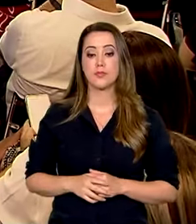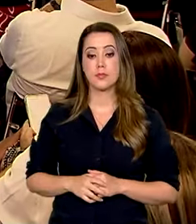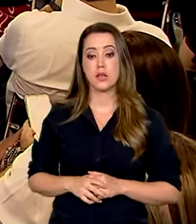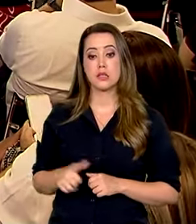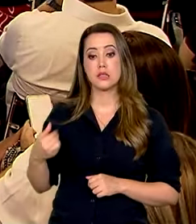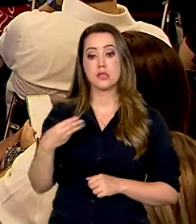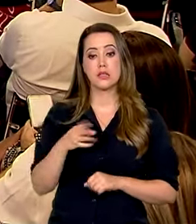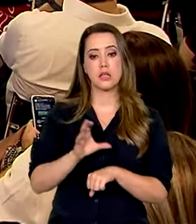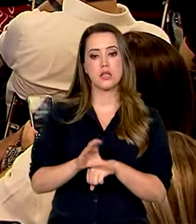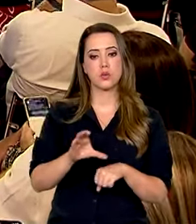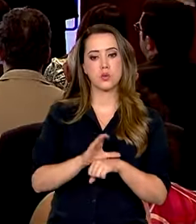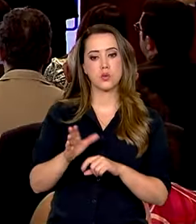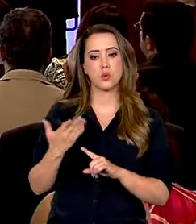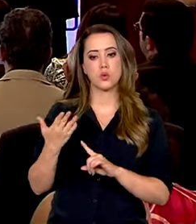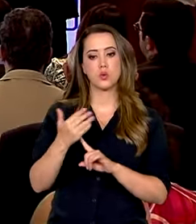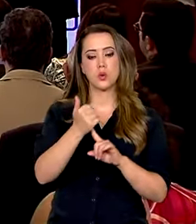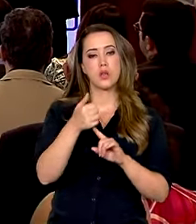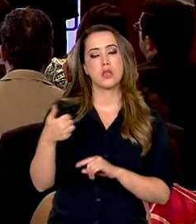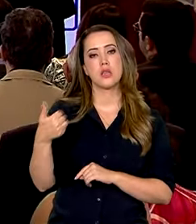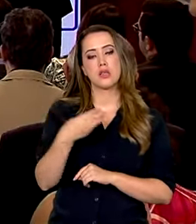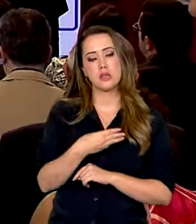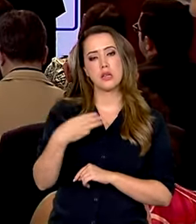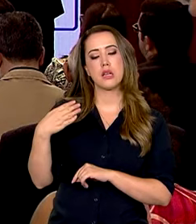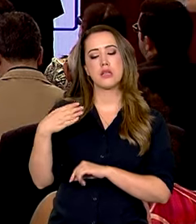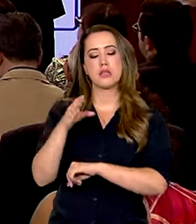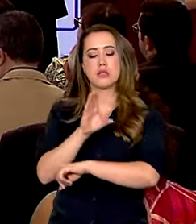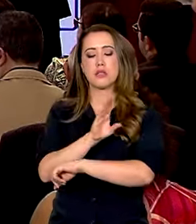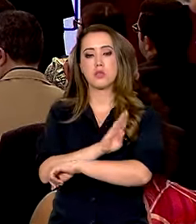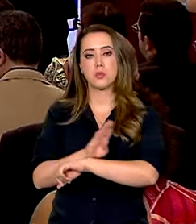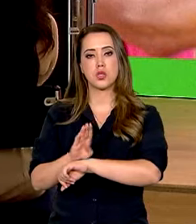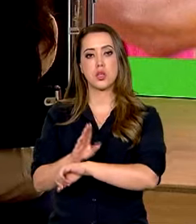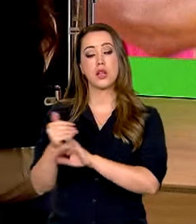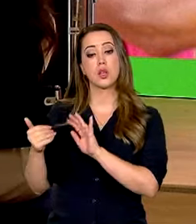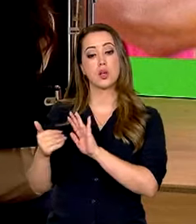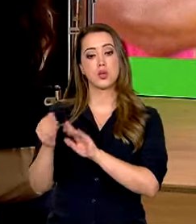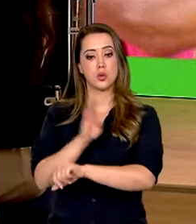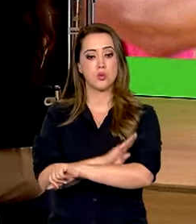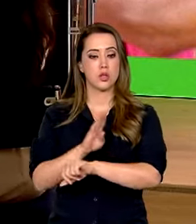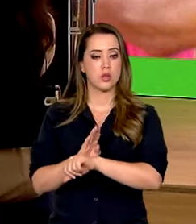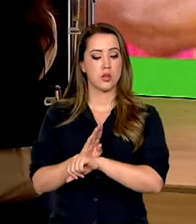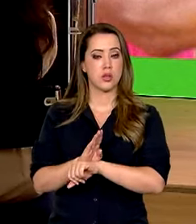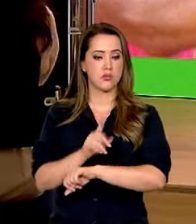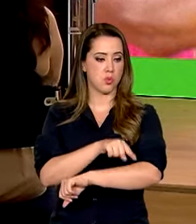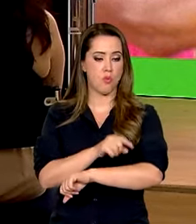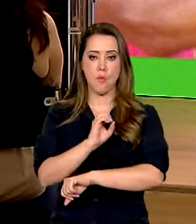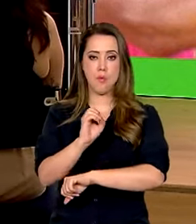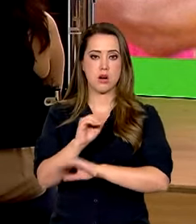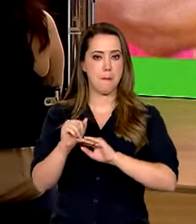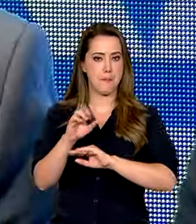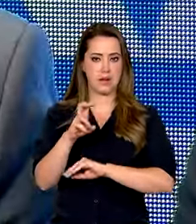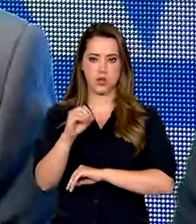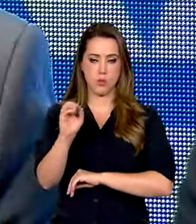13 cursos tecnológicos e 13 de bacharelado E deste último nenhum teve nota maior que